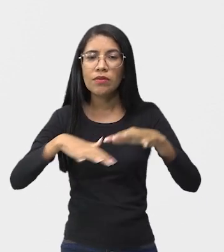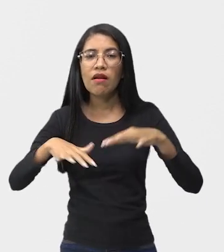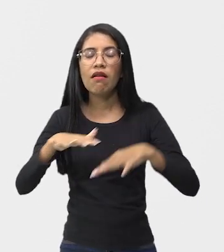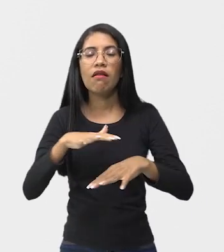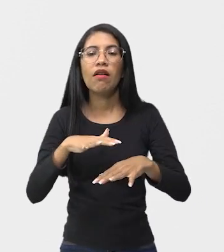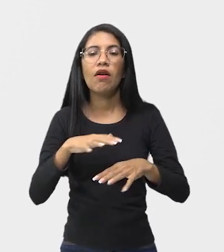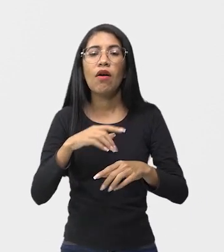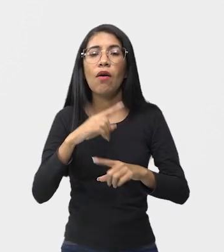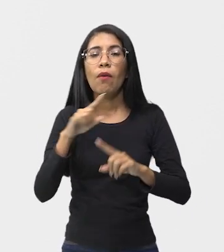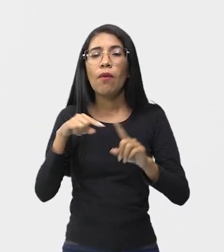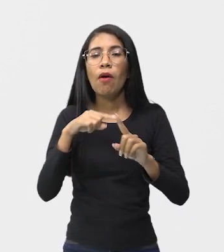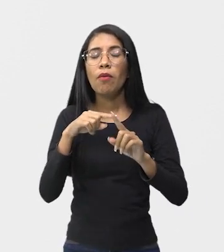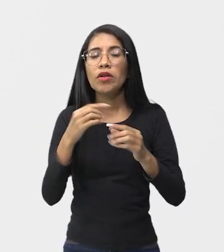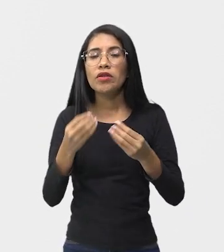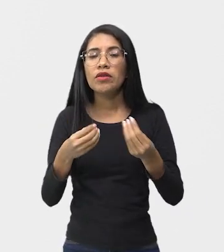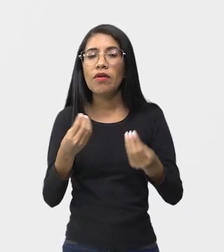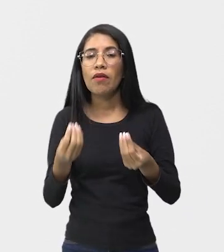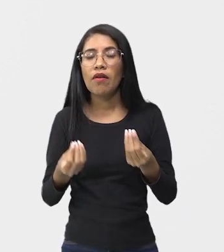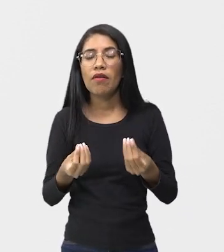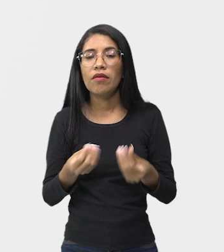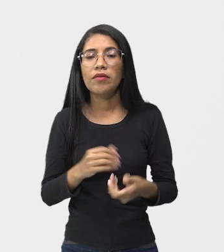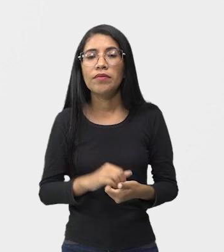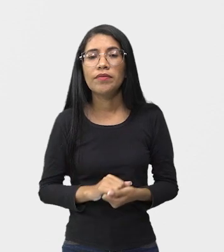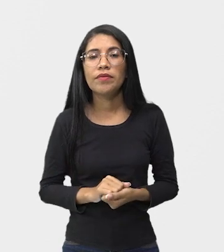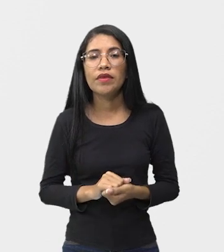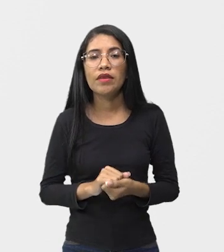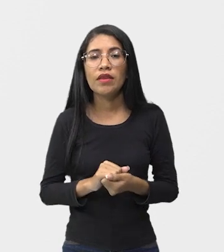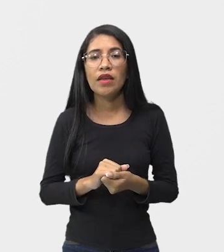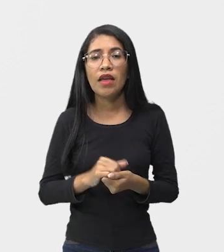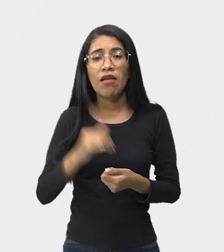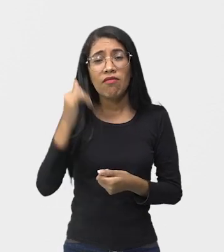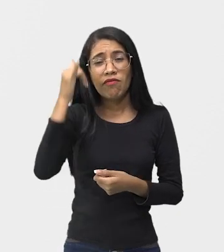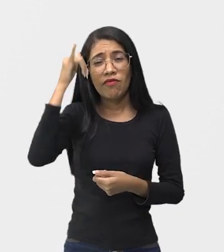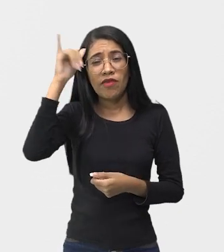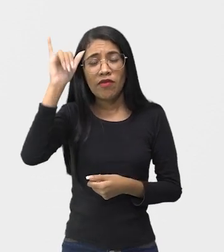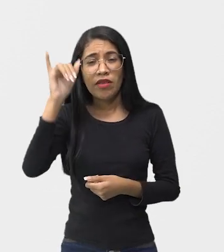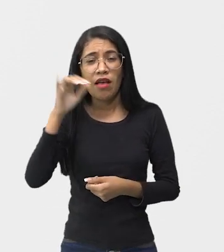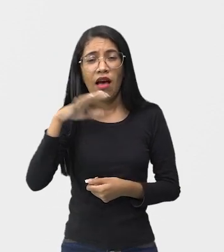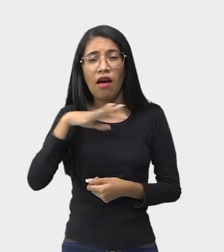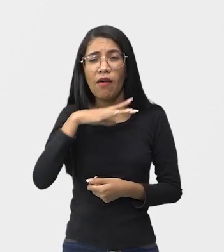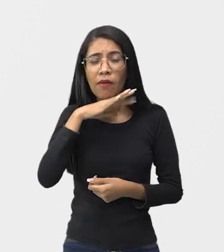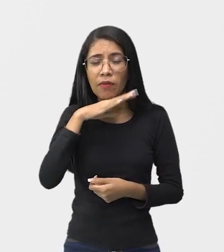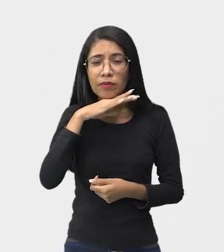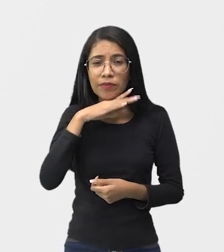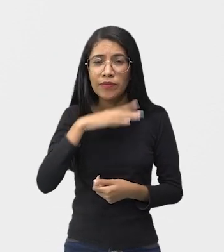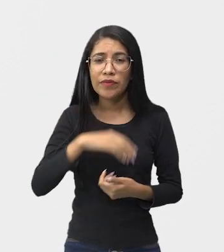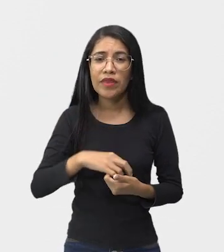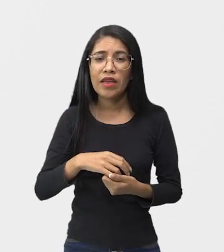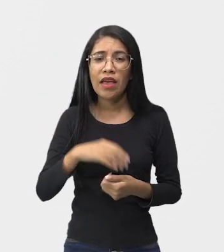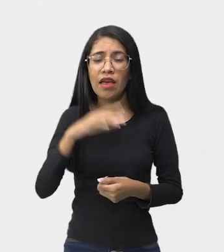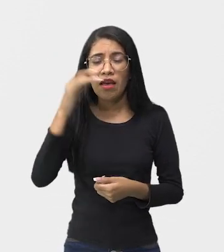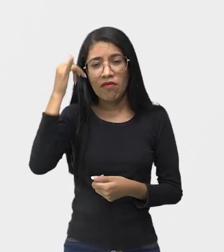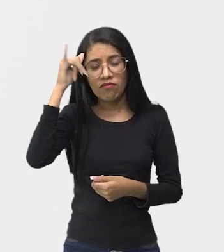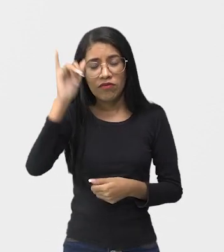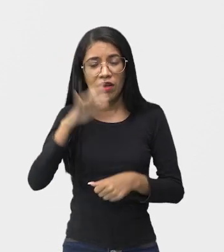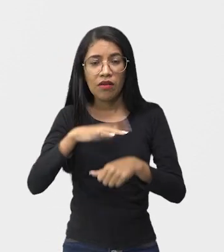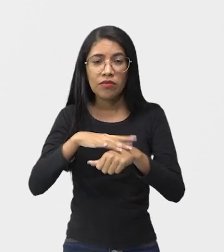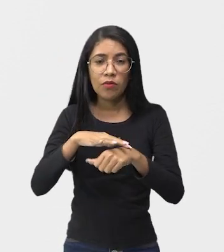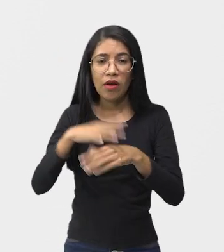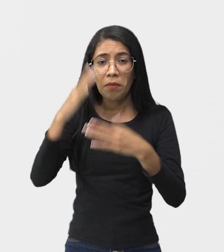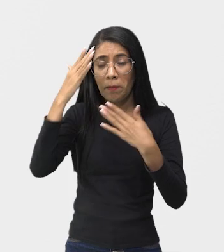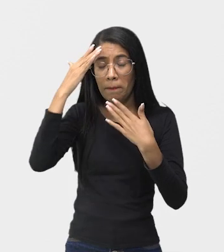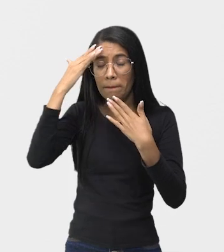Os motivos são os mais diversos, como espantar maus espíritos, espantar doenças, pedir